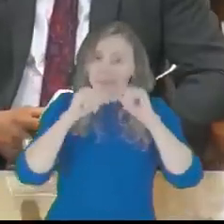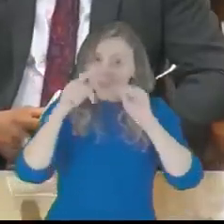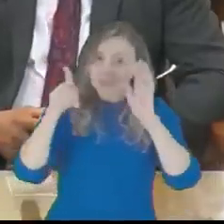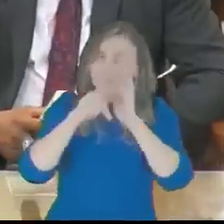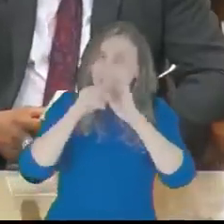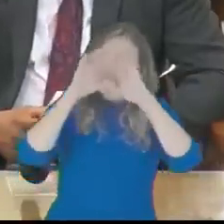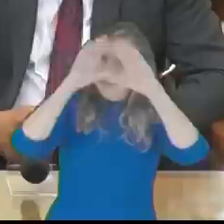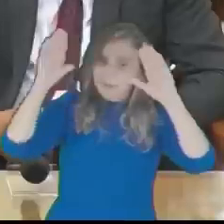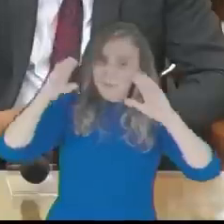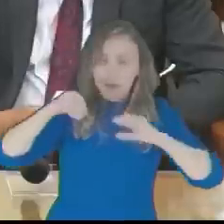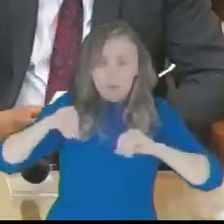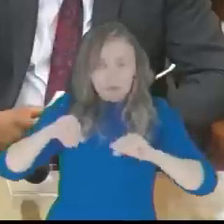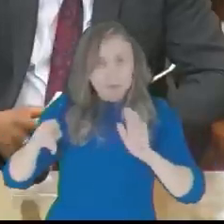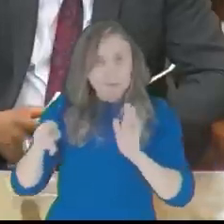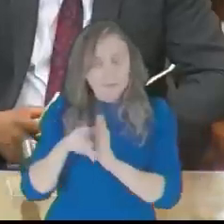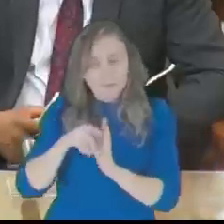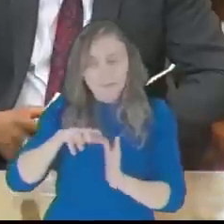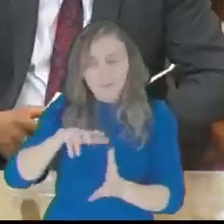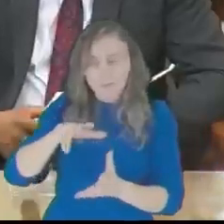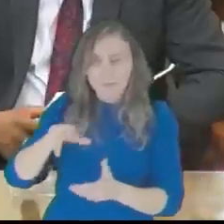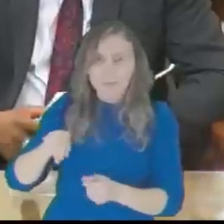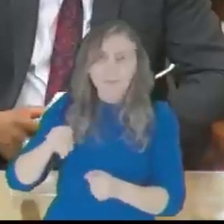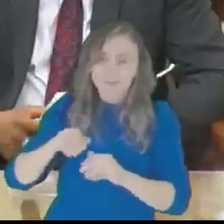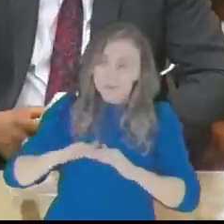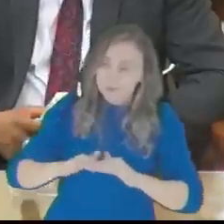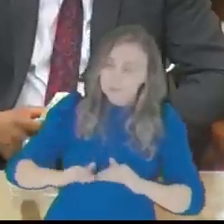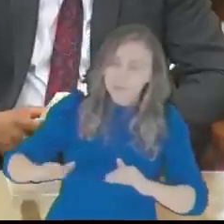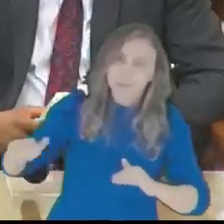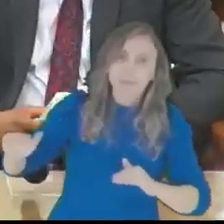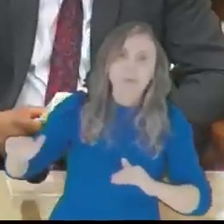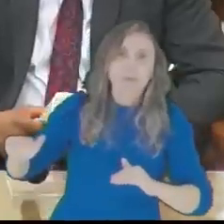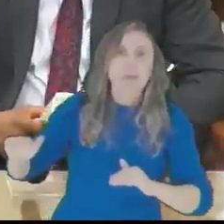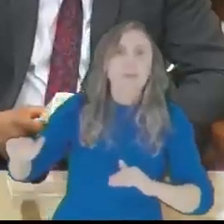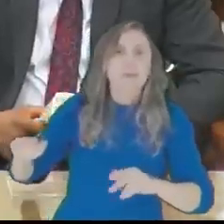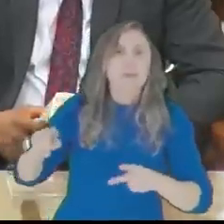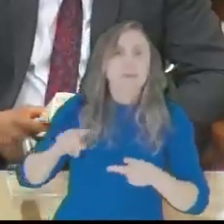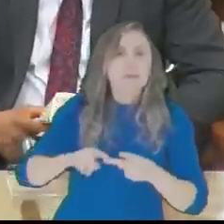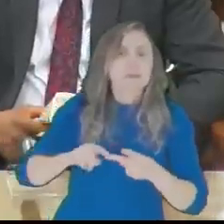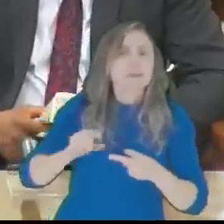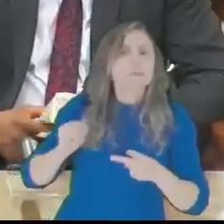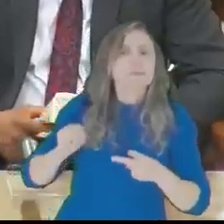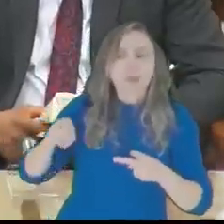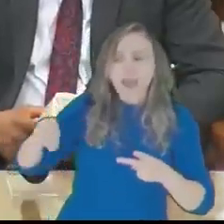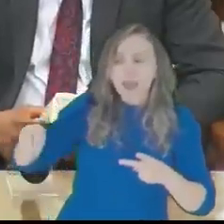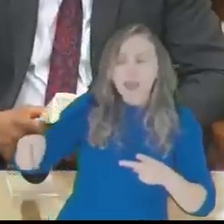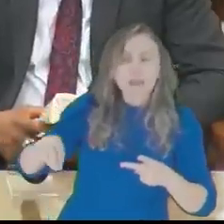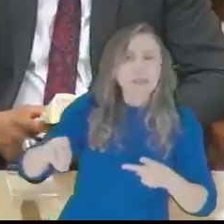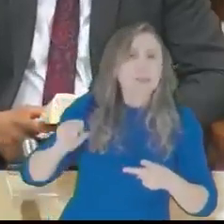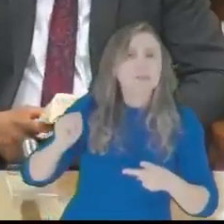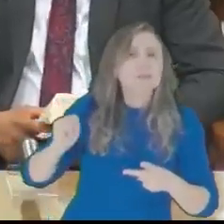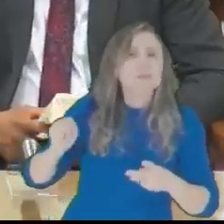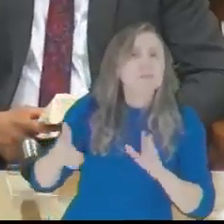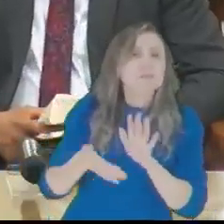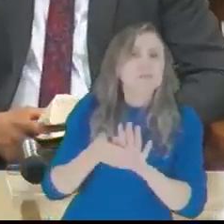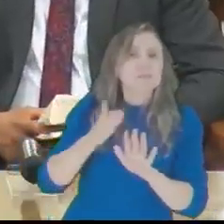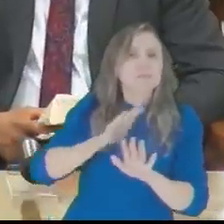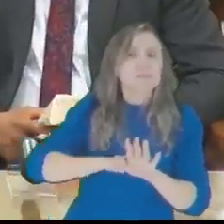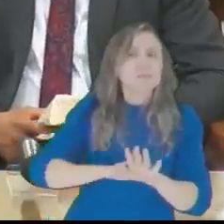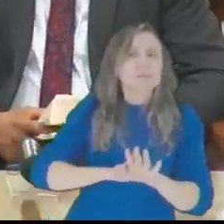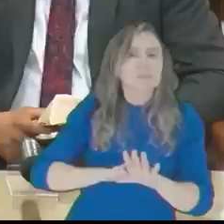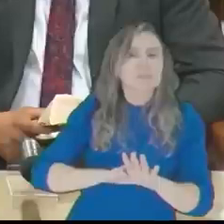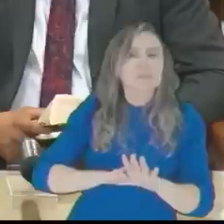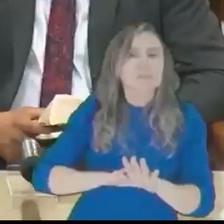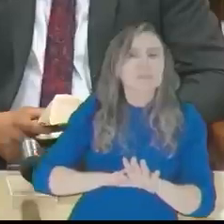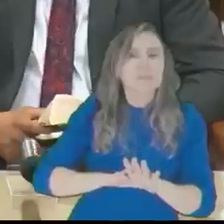descendências. Abraão tem a descendência da terra, da areia. Quem são os descendentes de Abraão da areia?